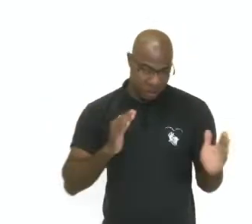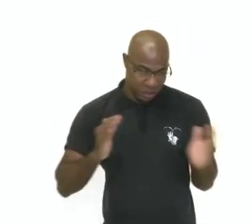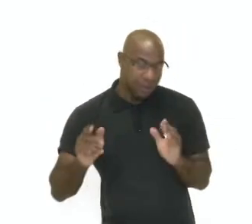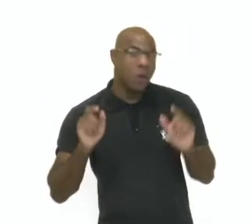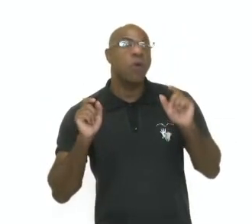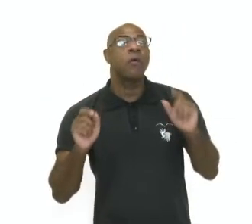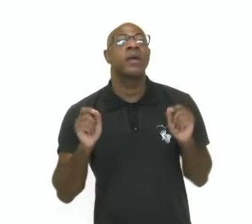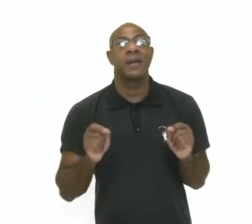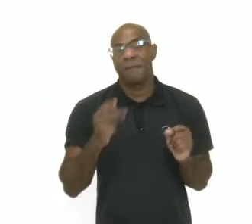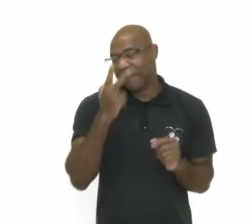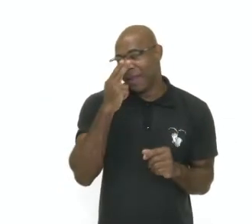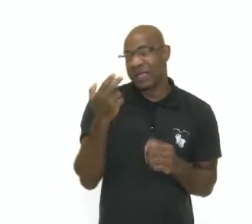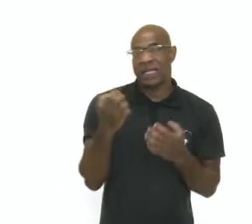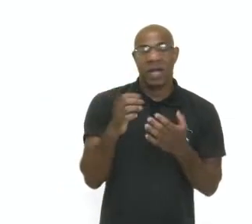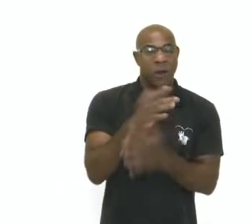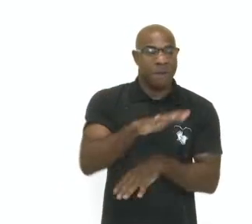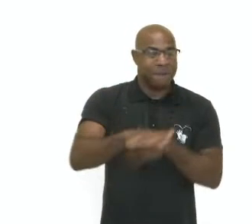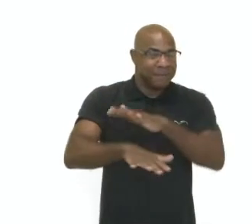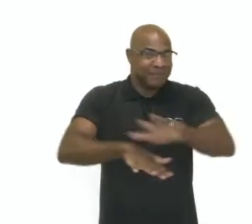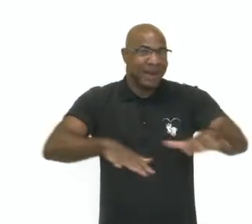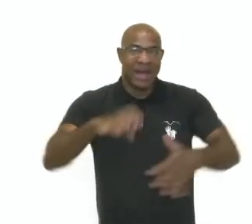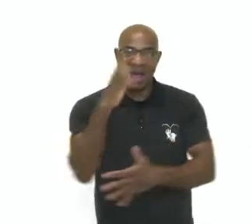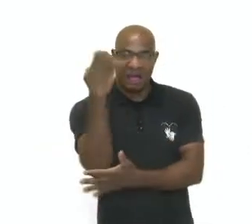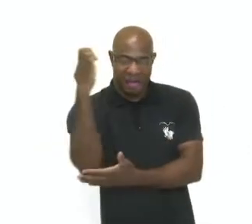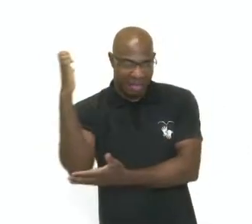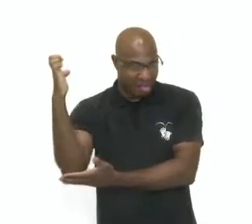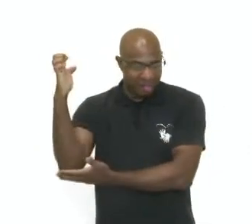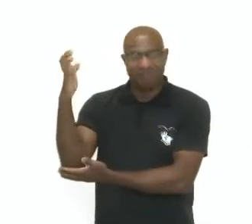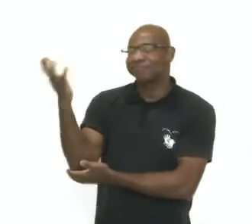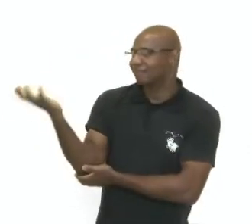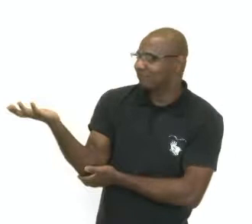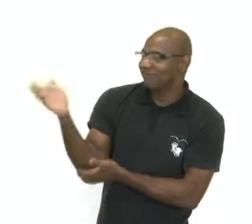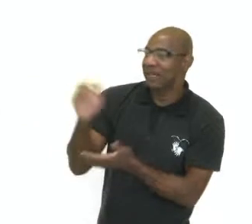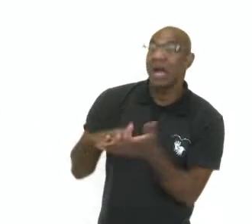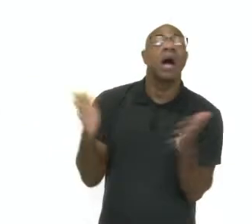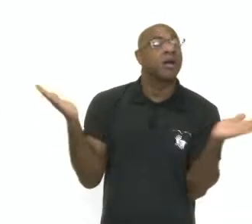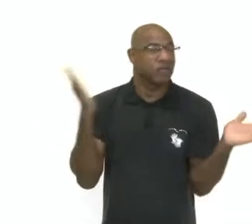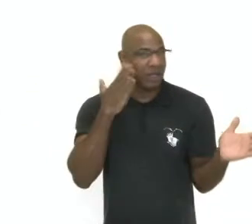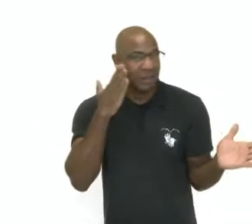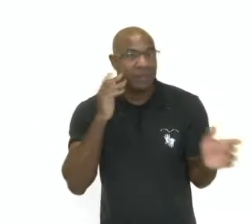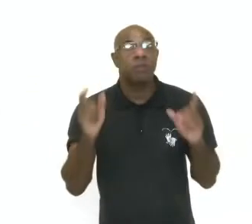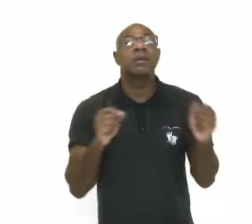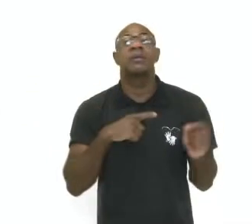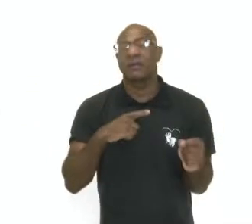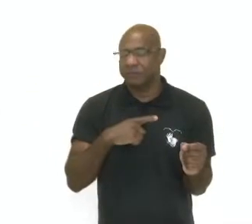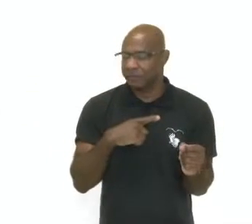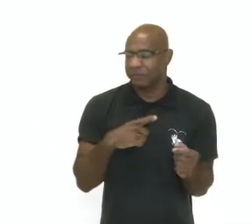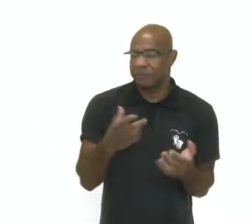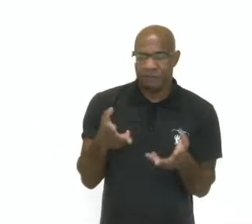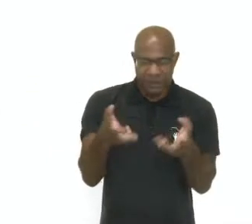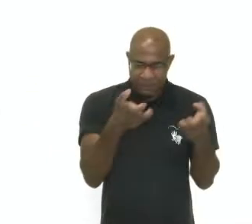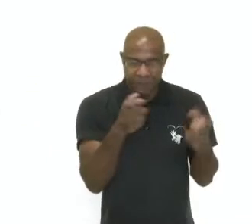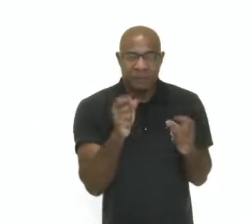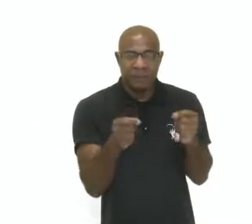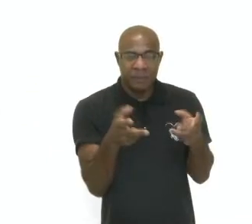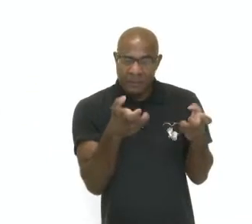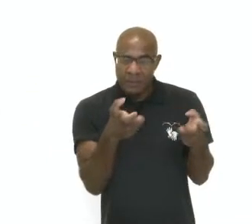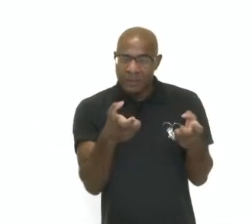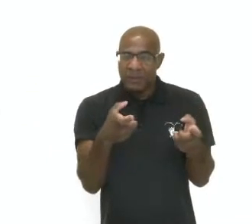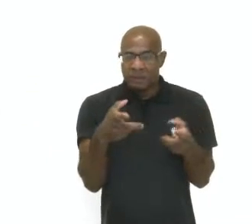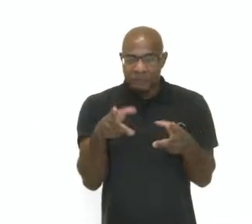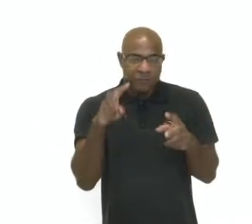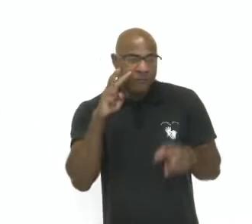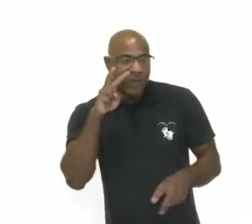mar do Éden, mas agora nós sabemos e agora estamos enfrentando o paraíso perdido, disse a bióloga